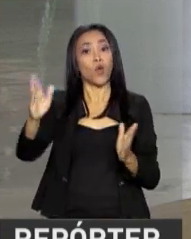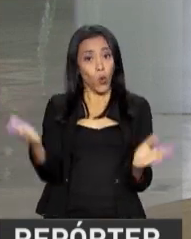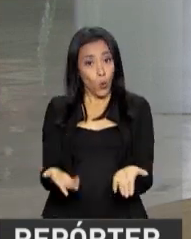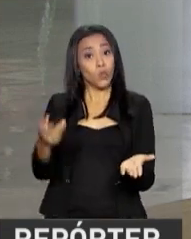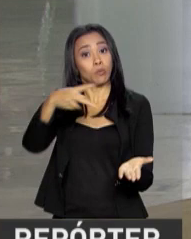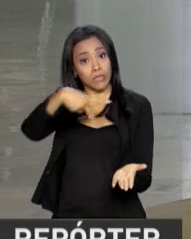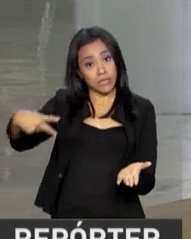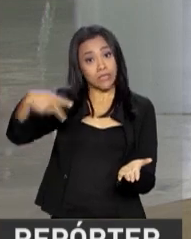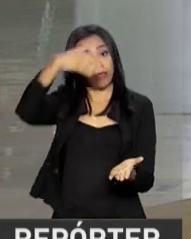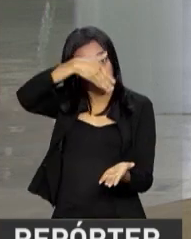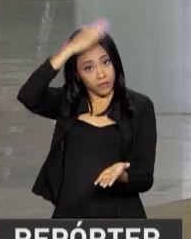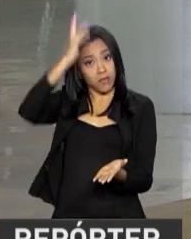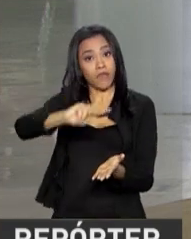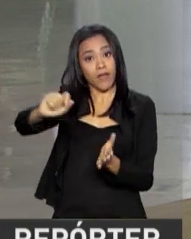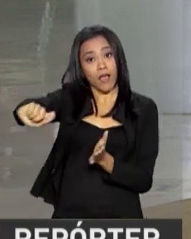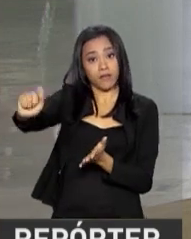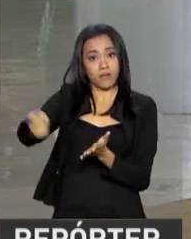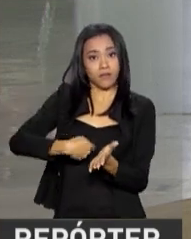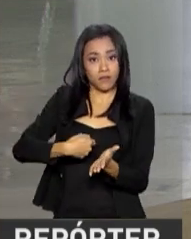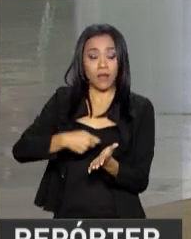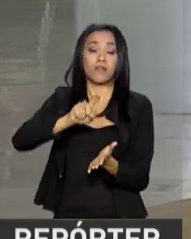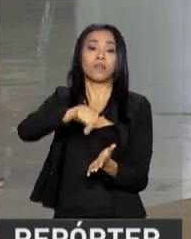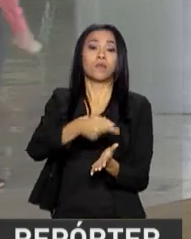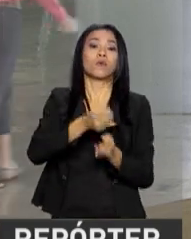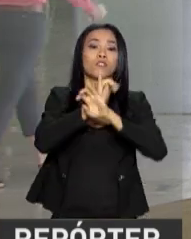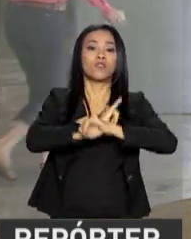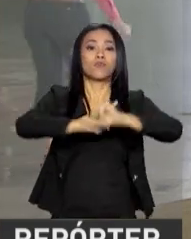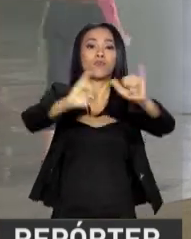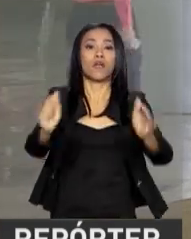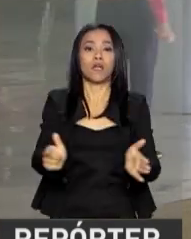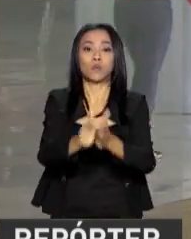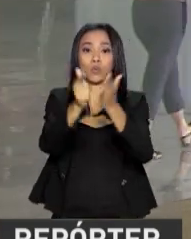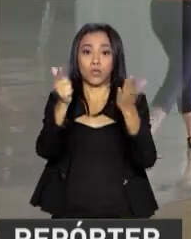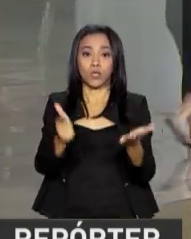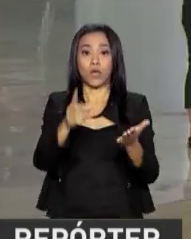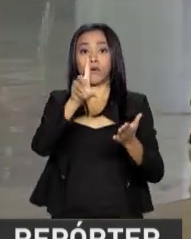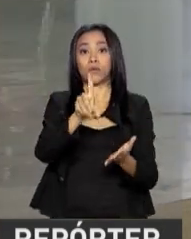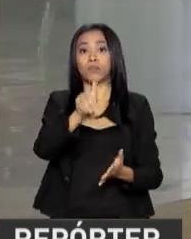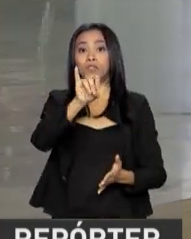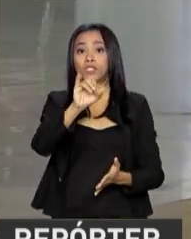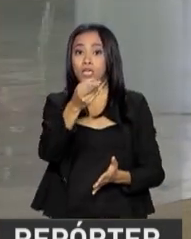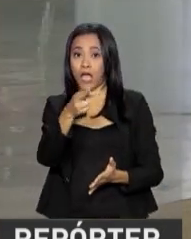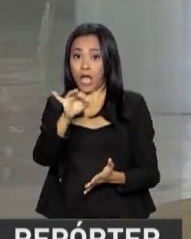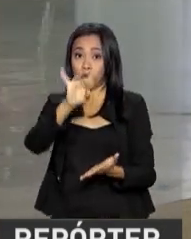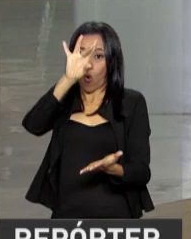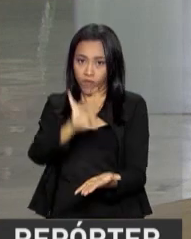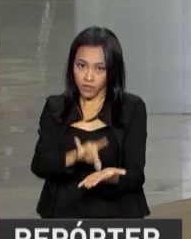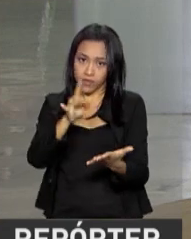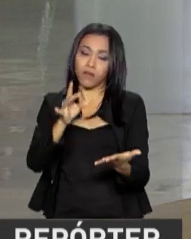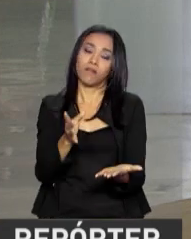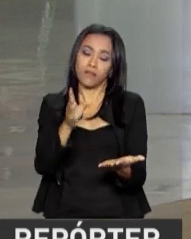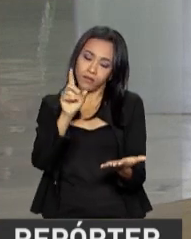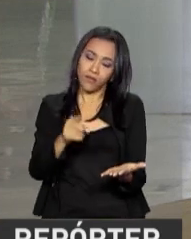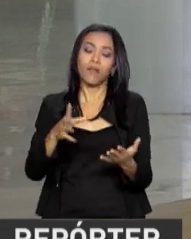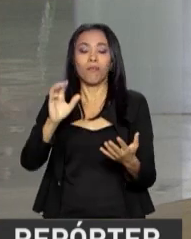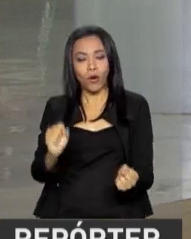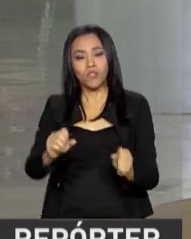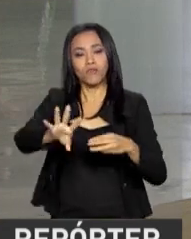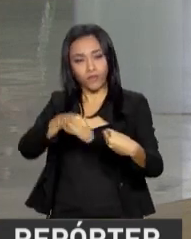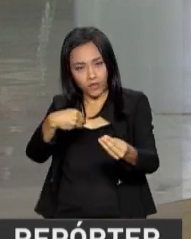hoje ea partir de amanhã com a publicação no diário oficial da união o o o programa já pode ser